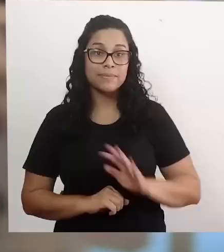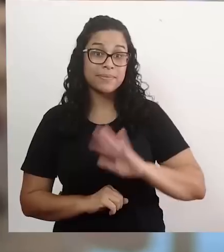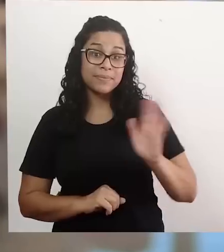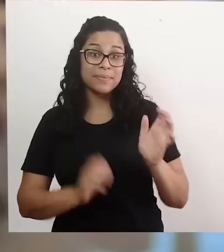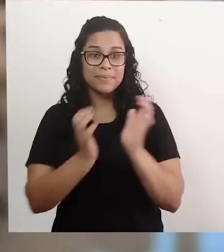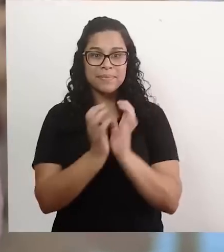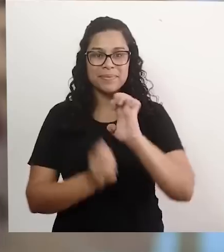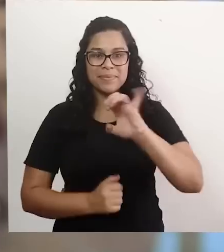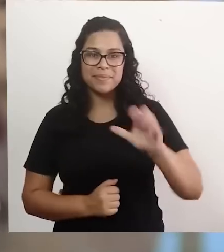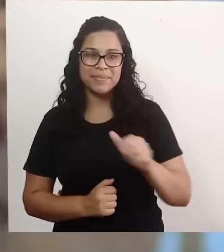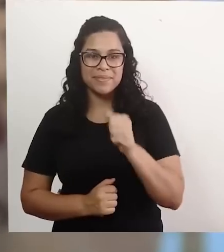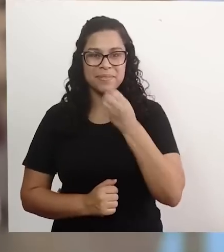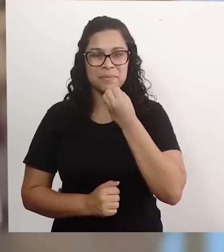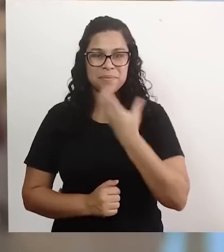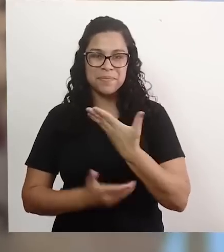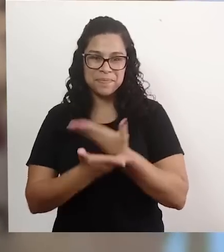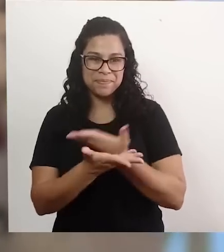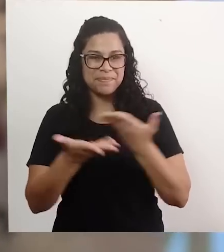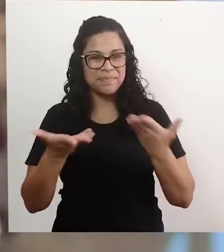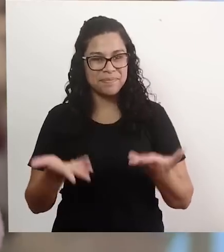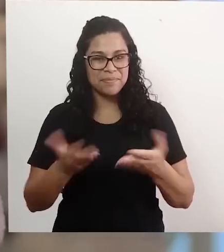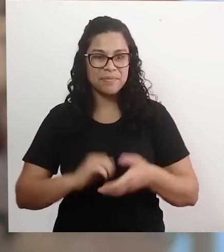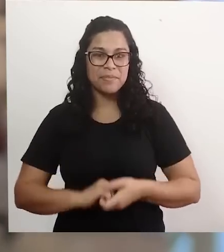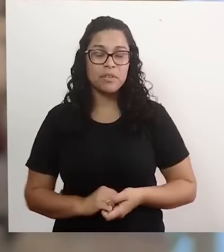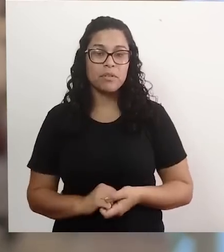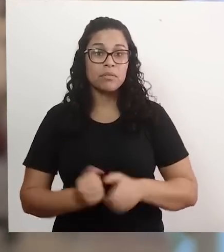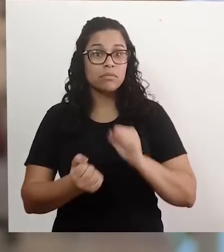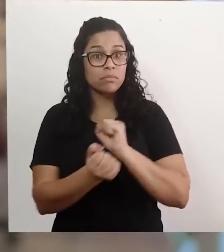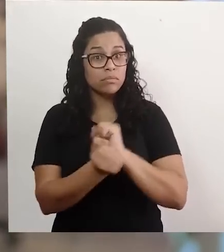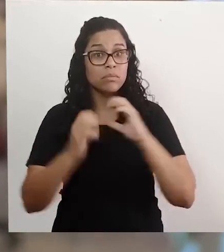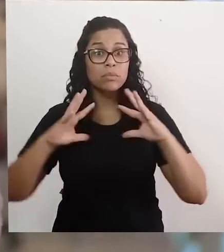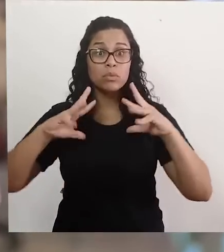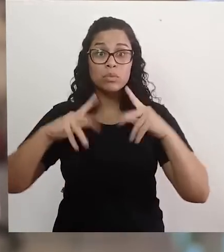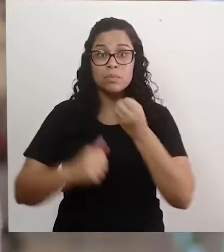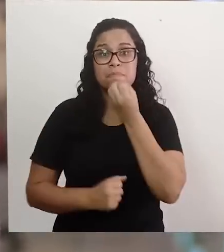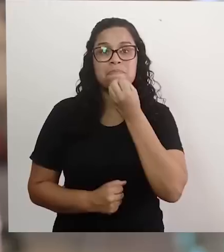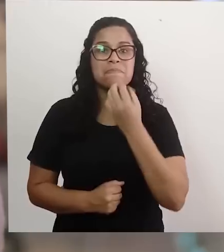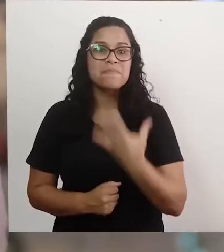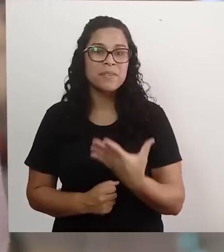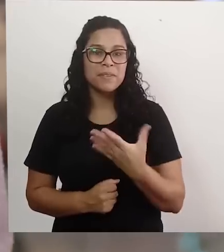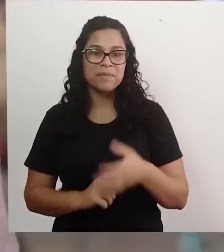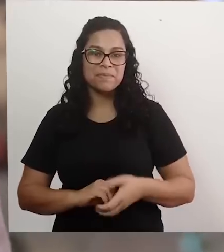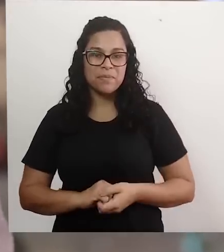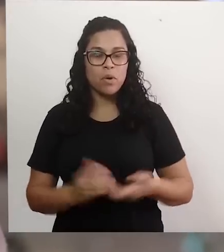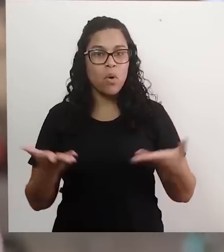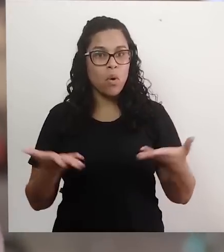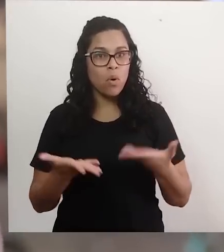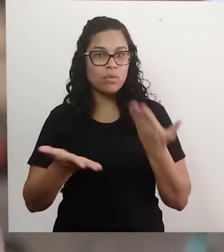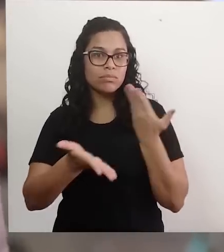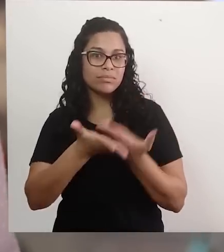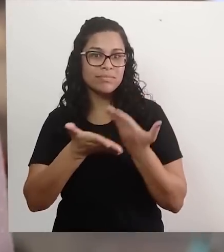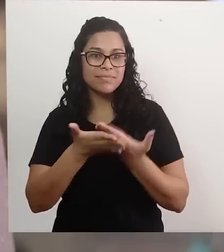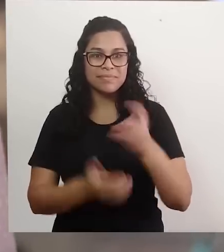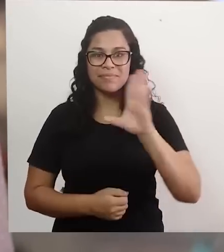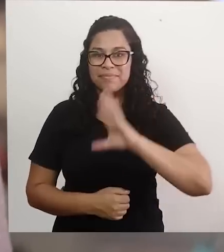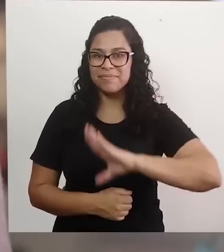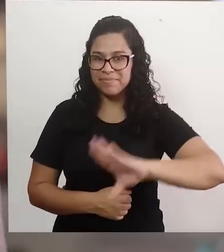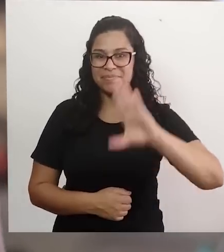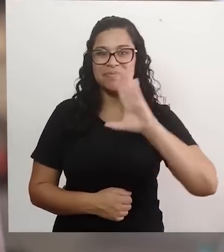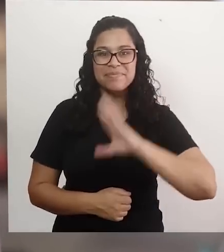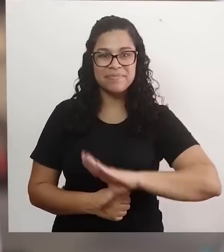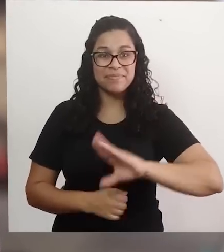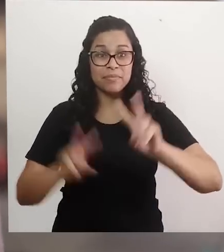E aí, galera da EJA, como vocês estão? Esperamos que todos estejam bem. A aula hoje é de Língua e